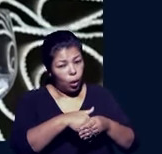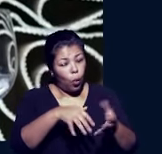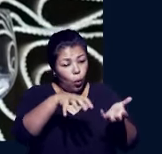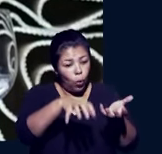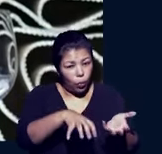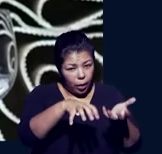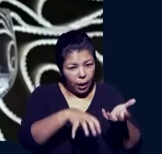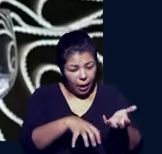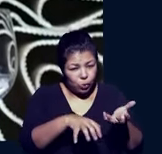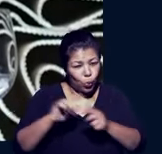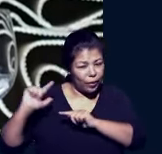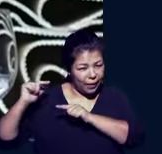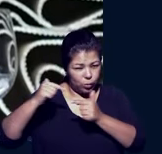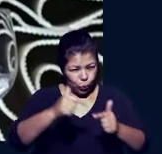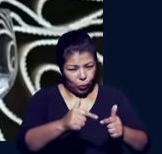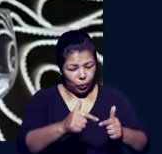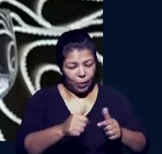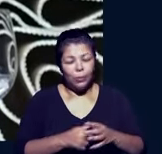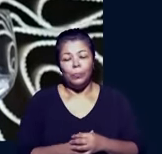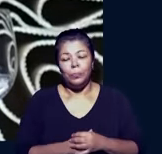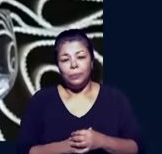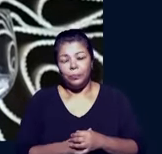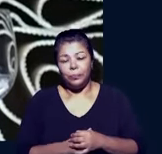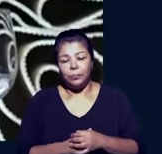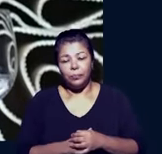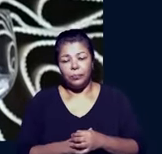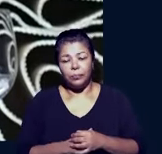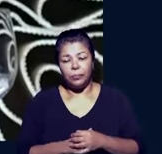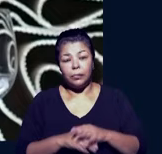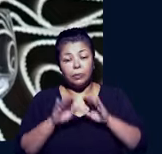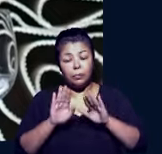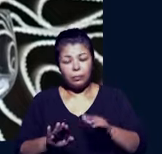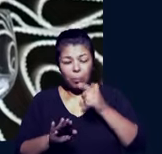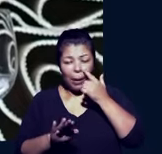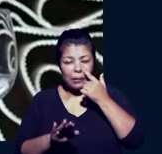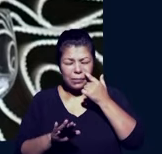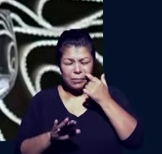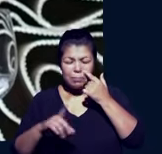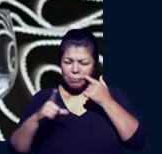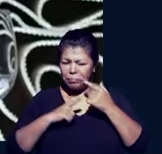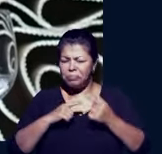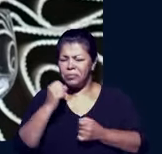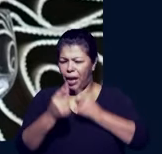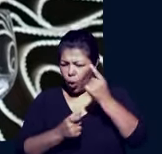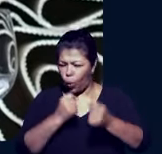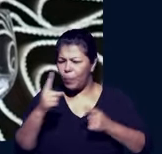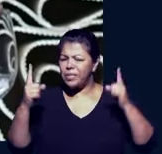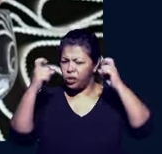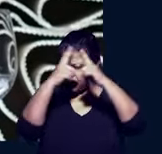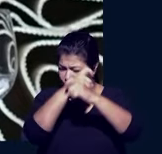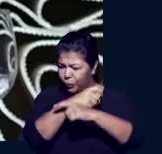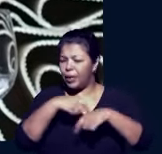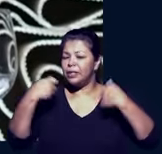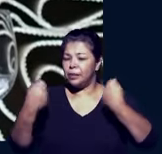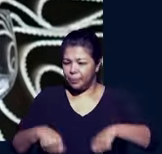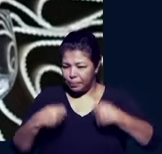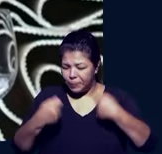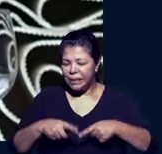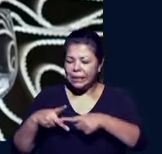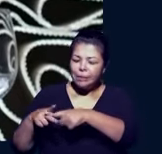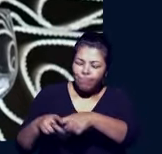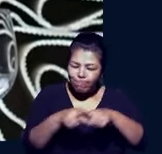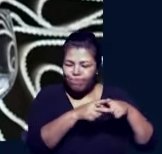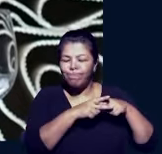medidas de aumento de receita não caminham na velocidade que o governo precisa ou que ele